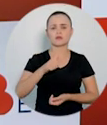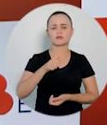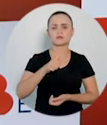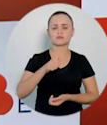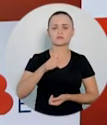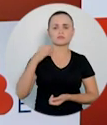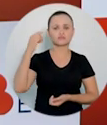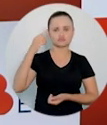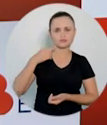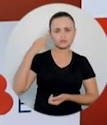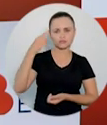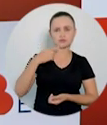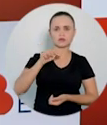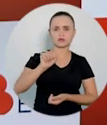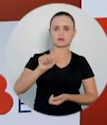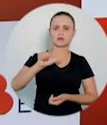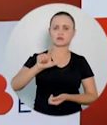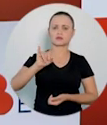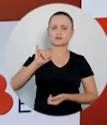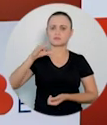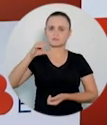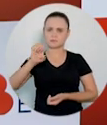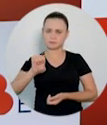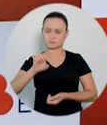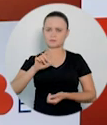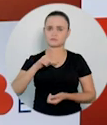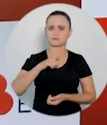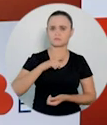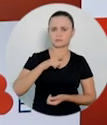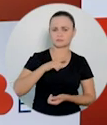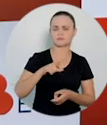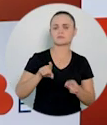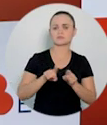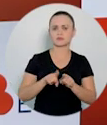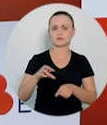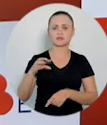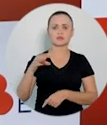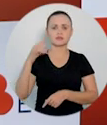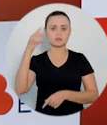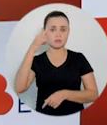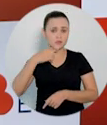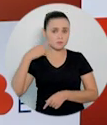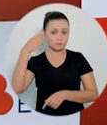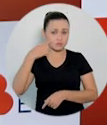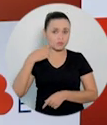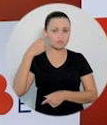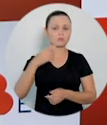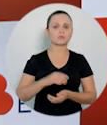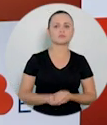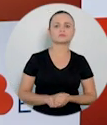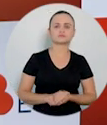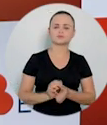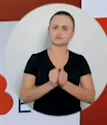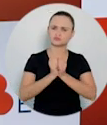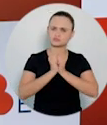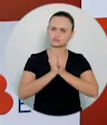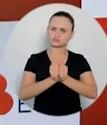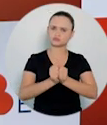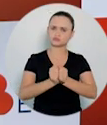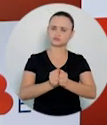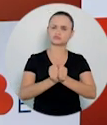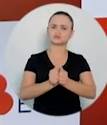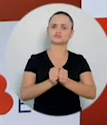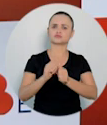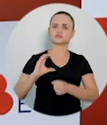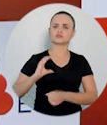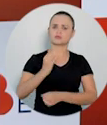Alice Bianchini. Tivemos nessa roda de conversa também como convidada a deputada Wanda Monteiro, que abraçou essa luta